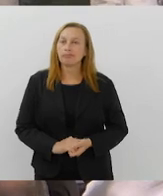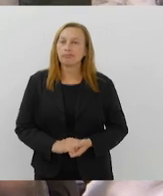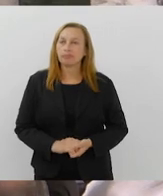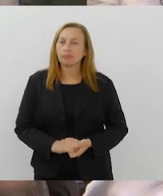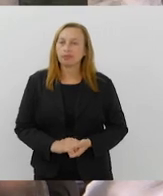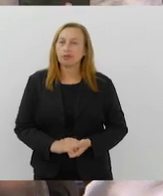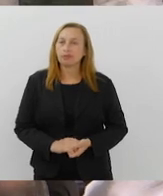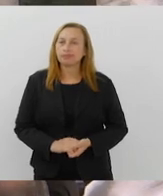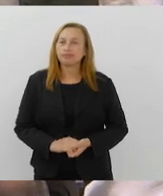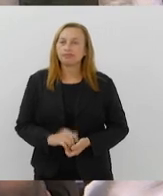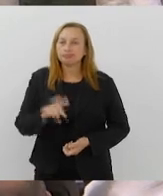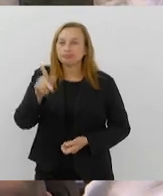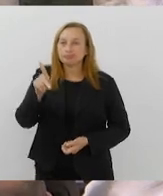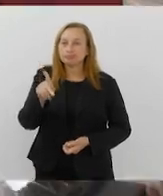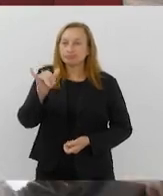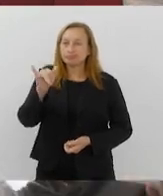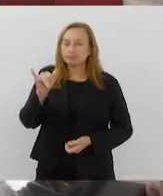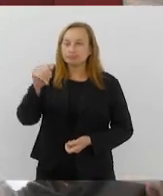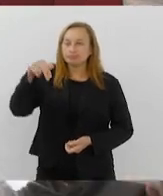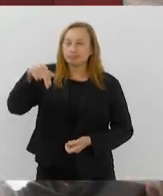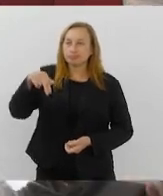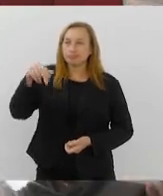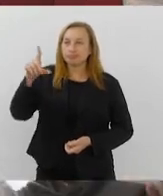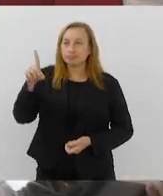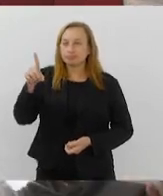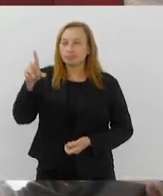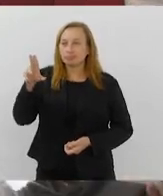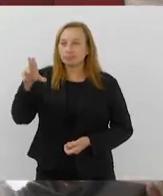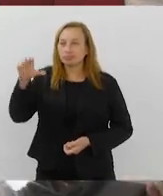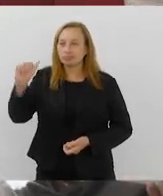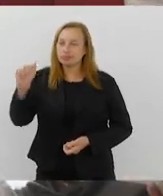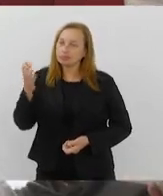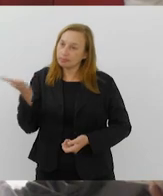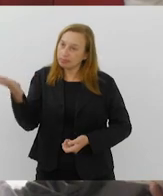Pinduca, vem cá um pouquinho.